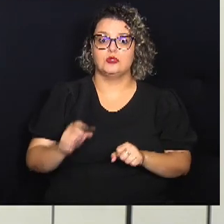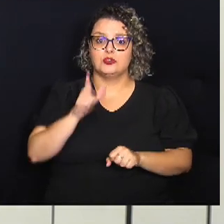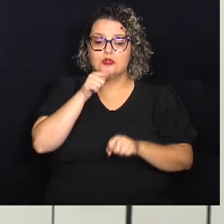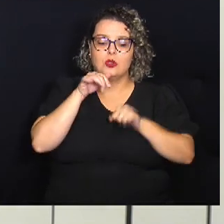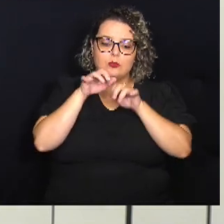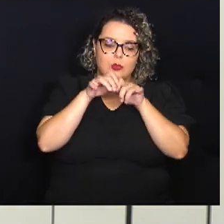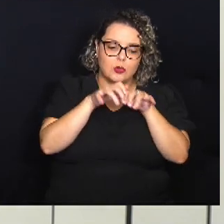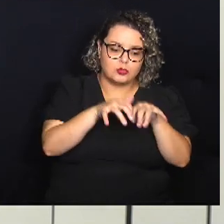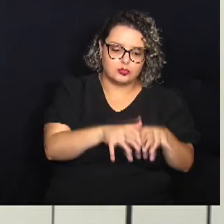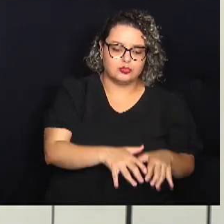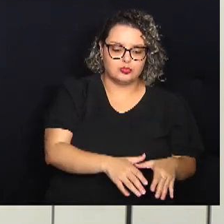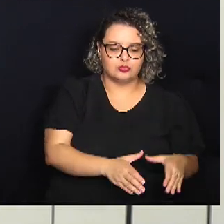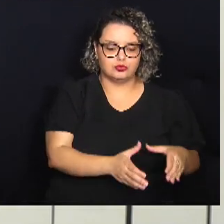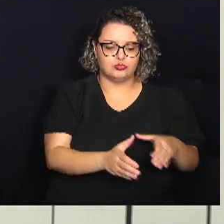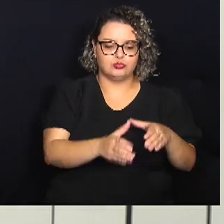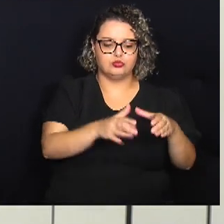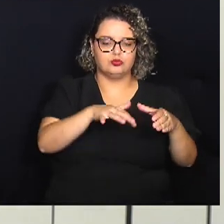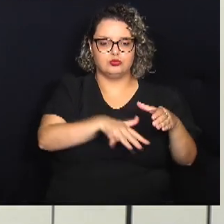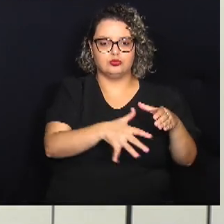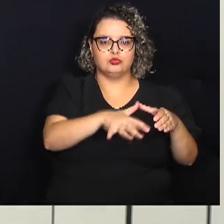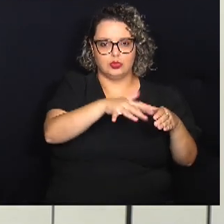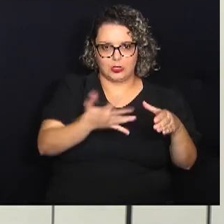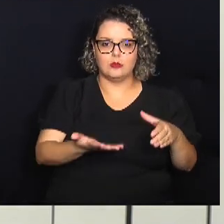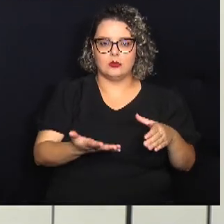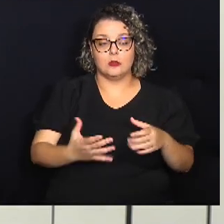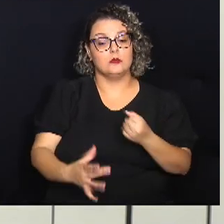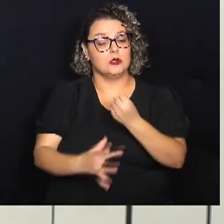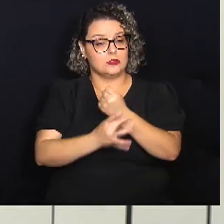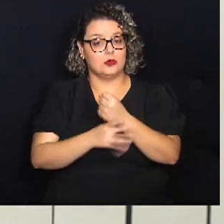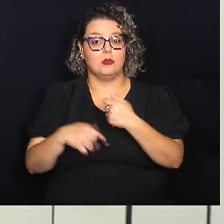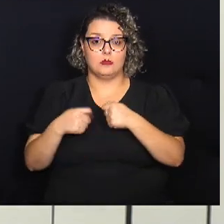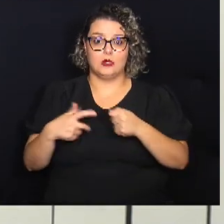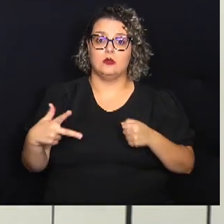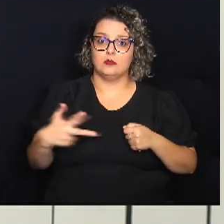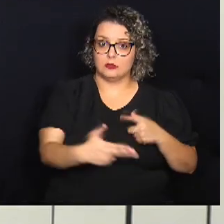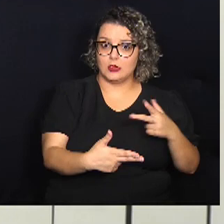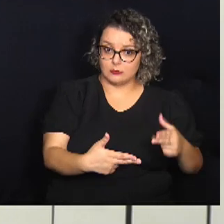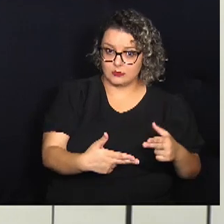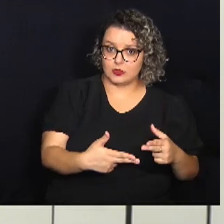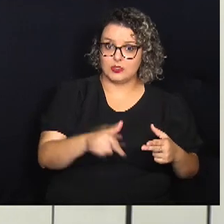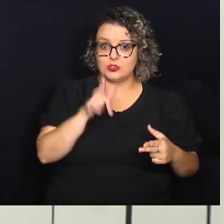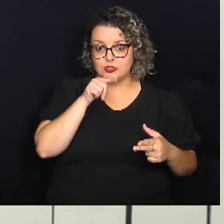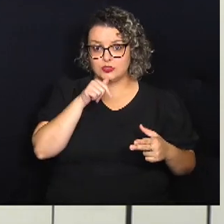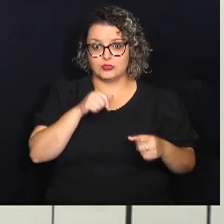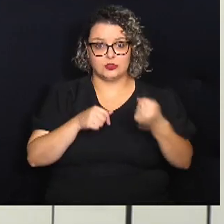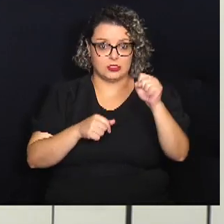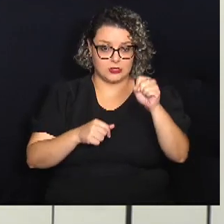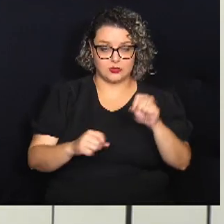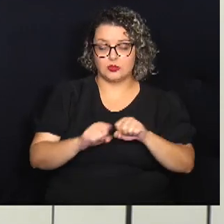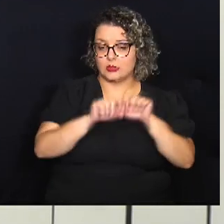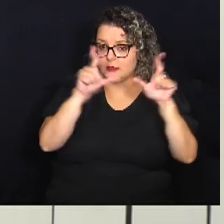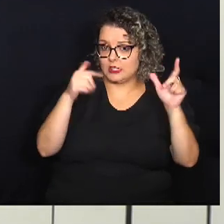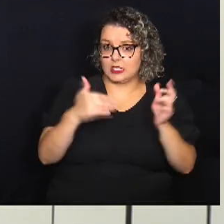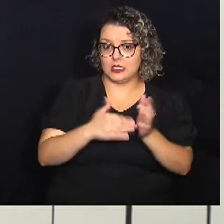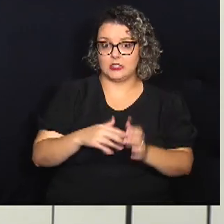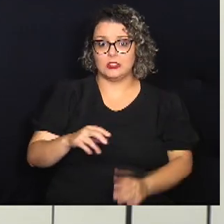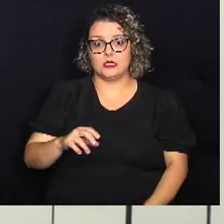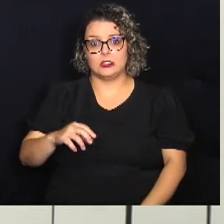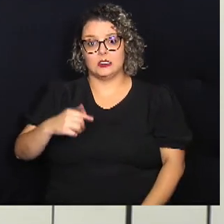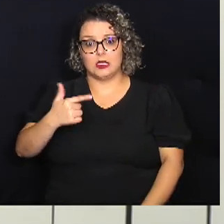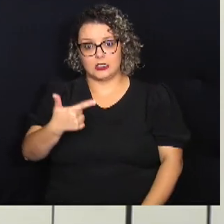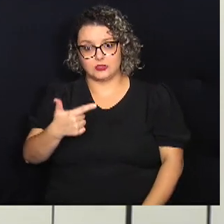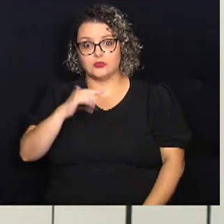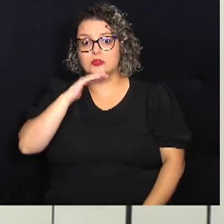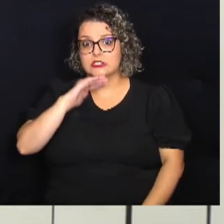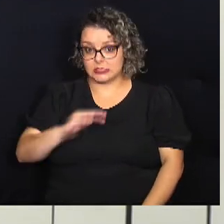para executar o serviço com segurança, será necessário interromper o fornecimento de água das 8 horas da manhã às 2 horas